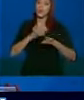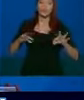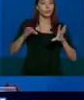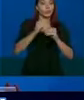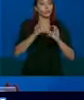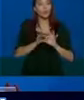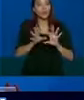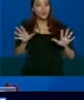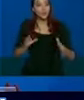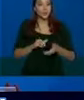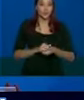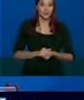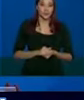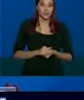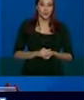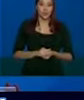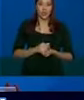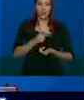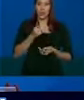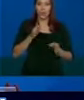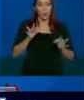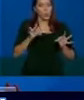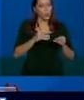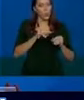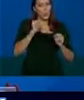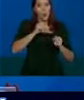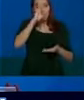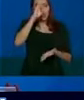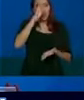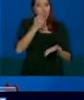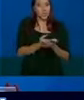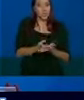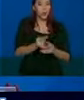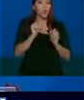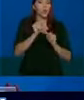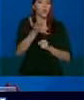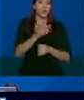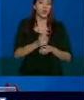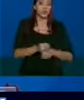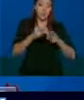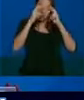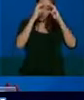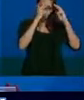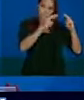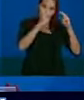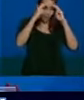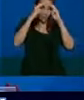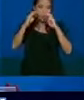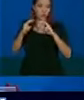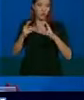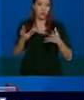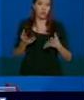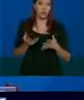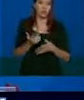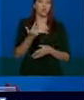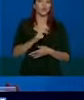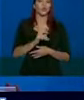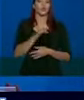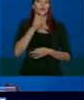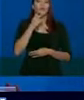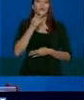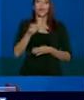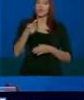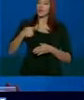livre para ter a crença que quiser. Agora, respeito de parte a parte. Não faz sentido, nós estamos